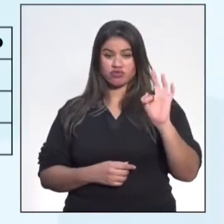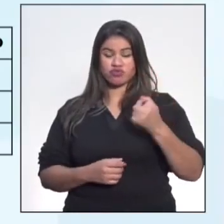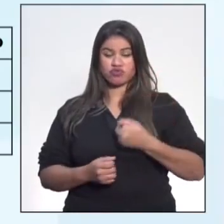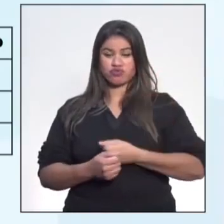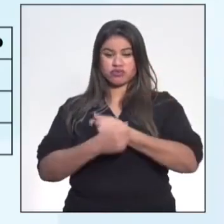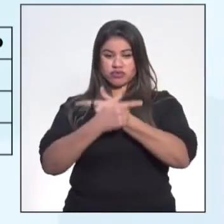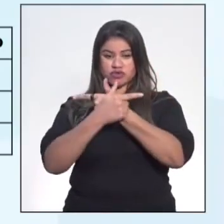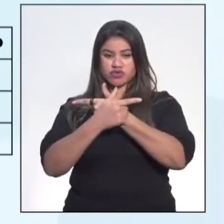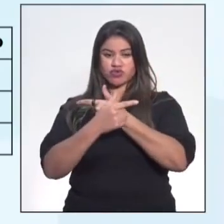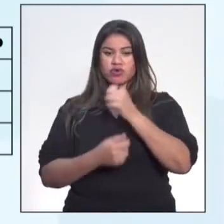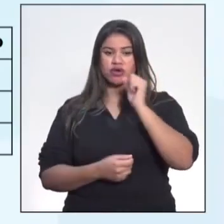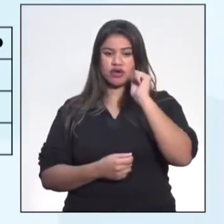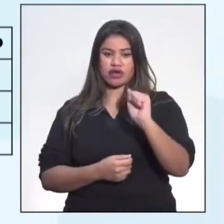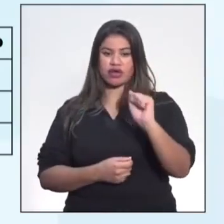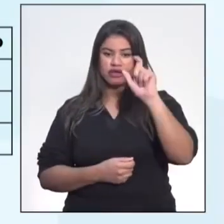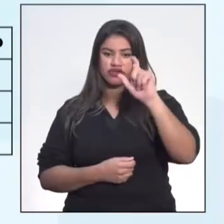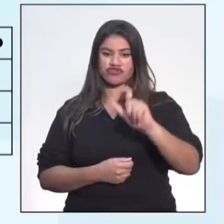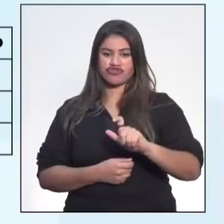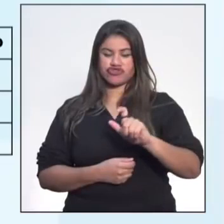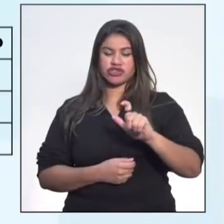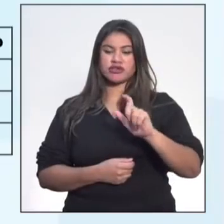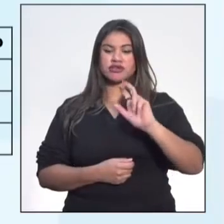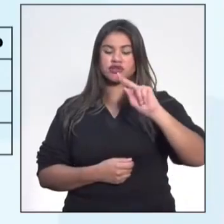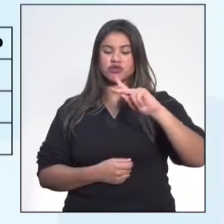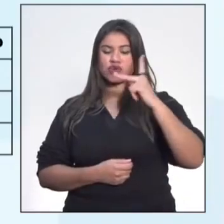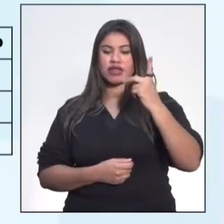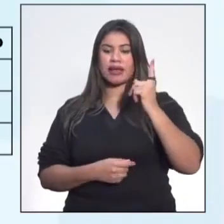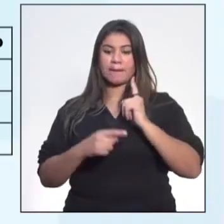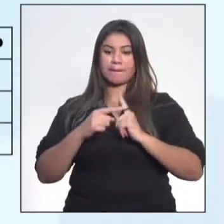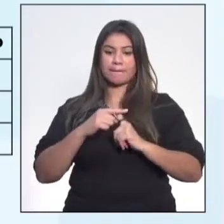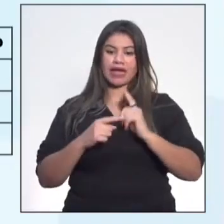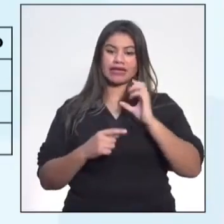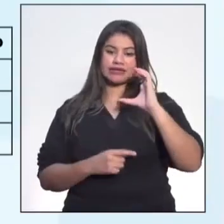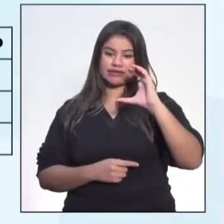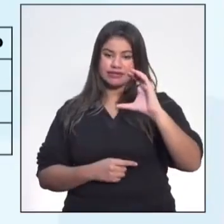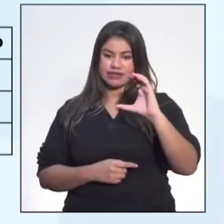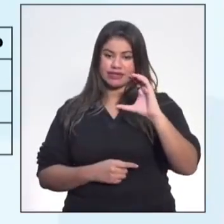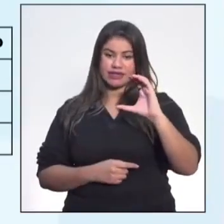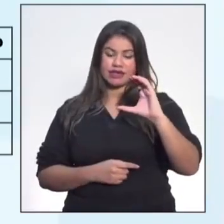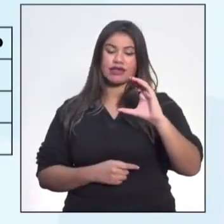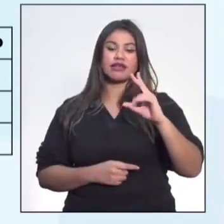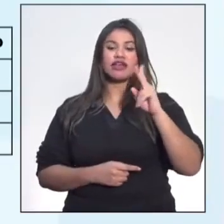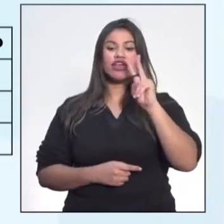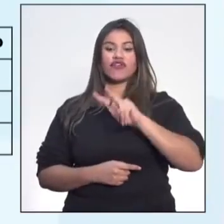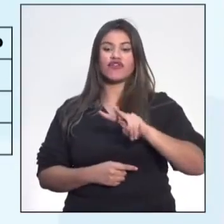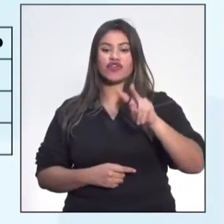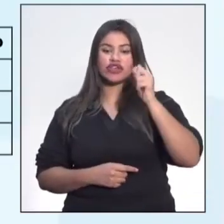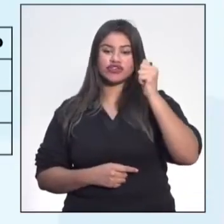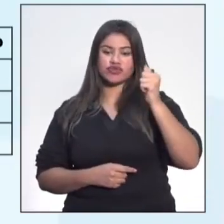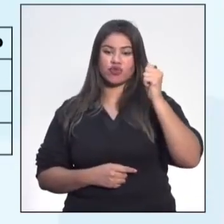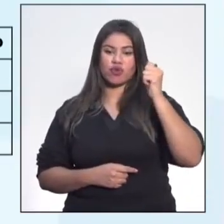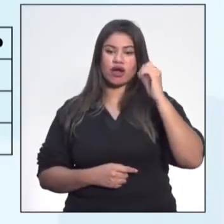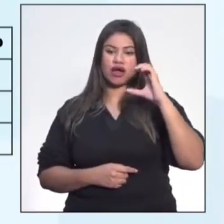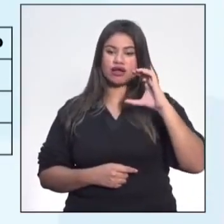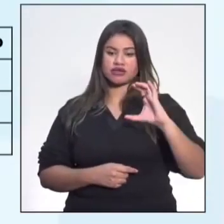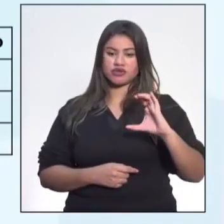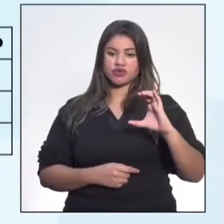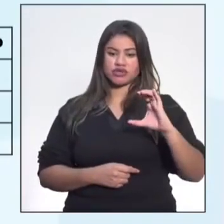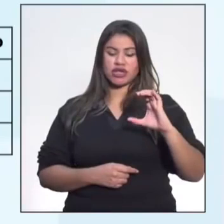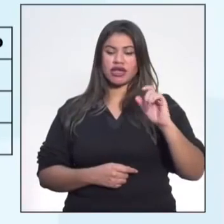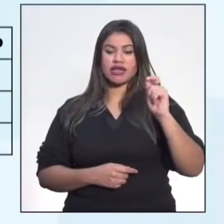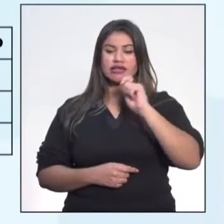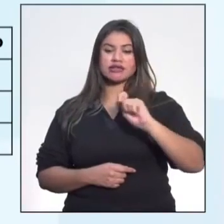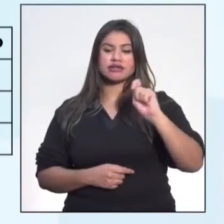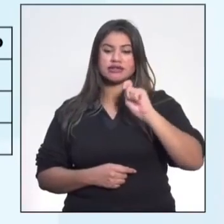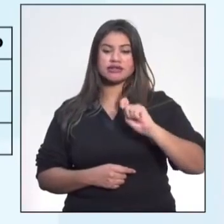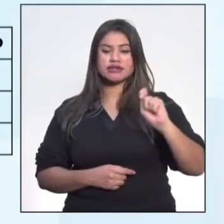formato ax² mais c, e observem o valor do a, o valor do c, e escrevam para